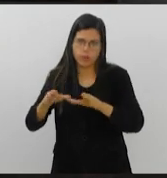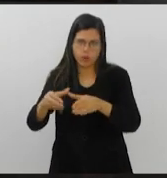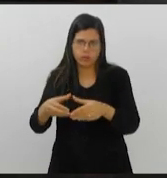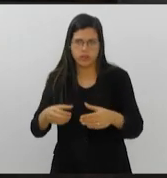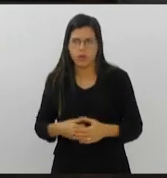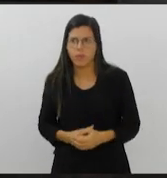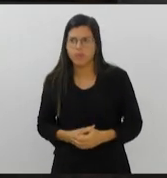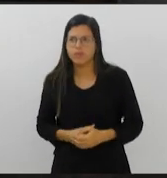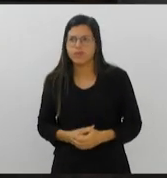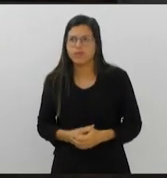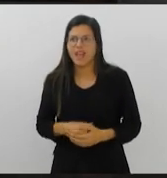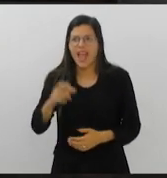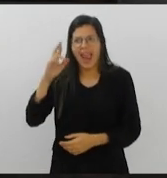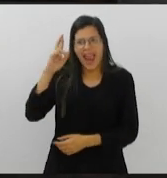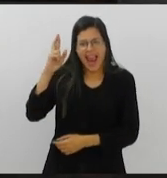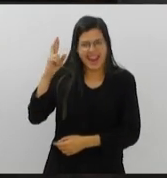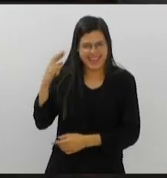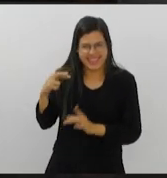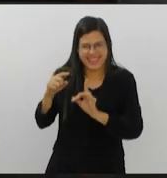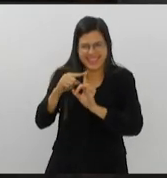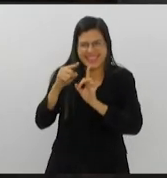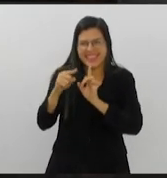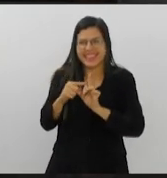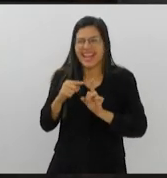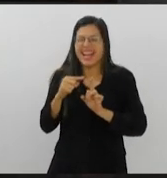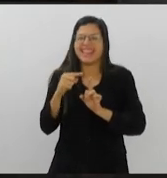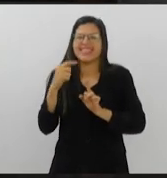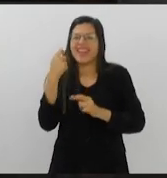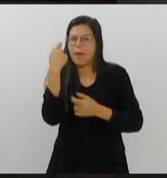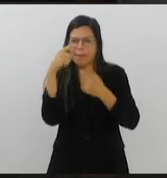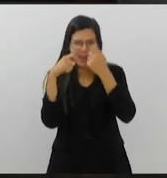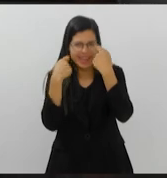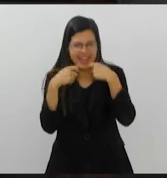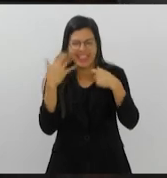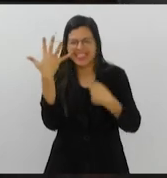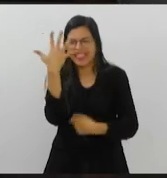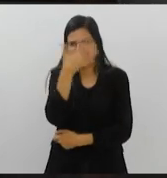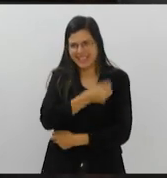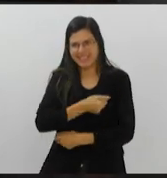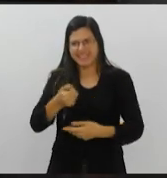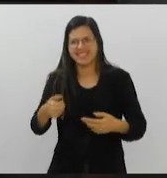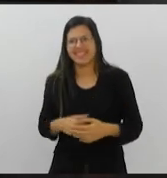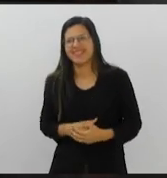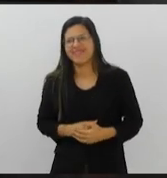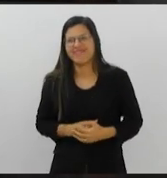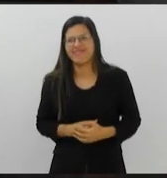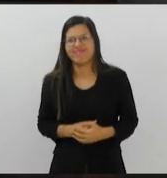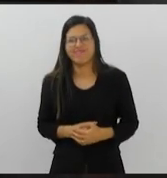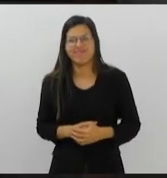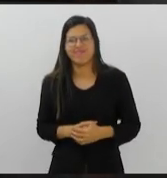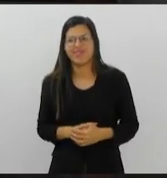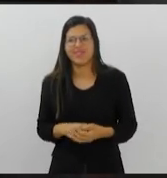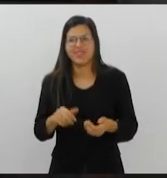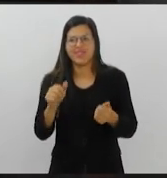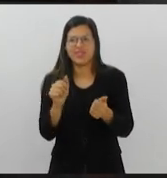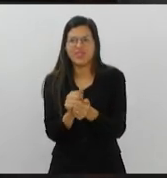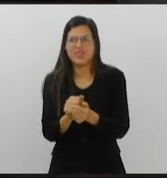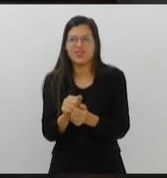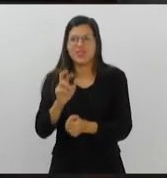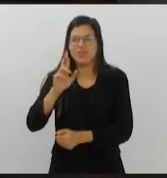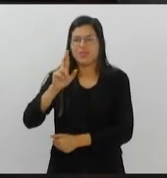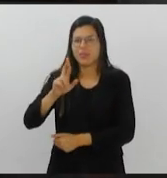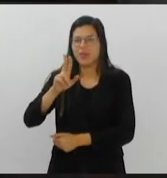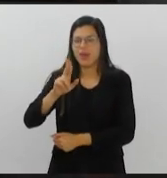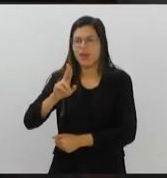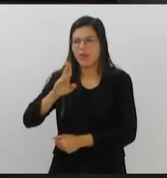A mamãe Renata hoje está mega maquiada, lindíssima. junto com a Rubi, que